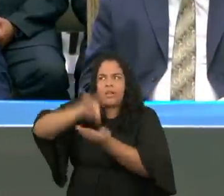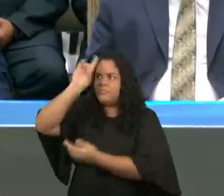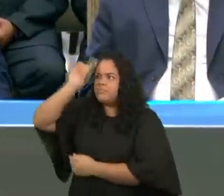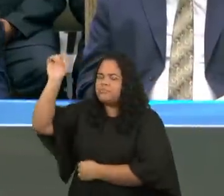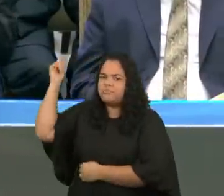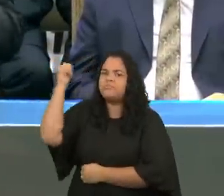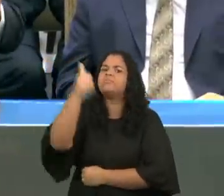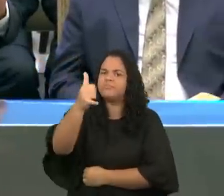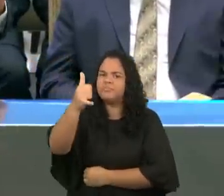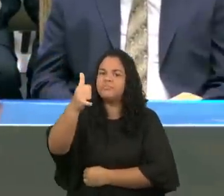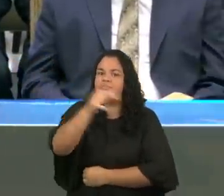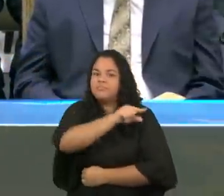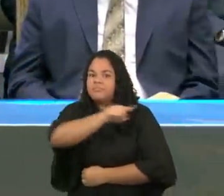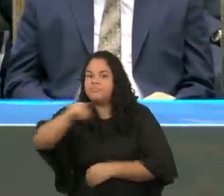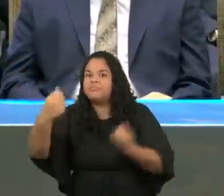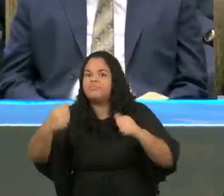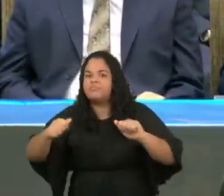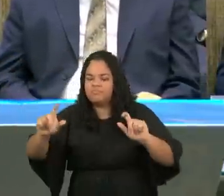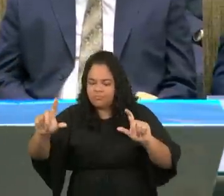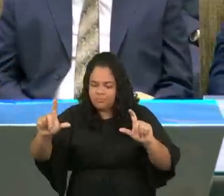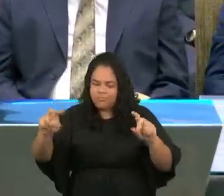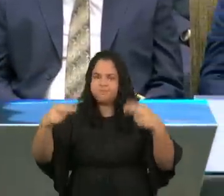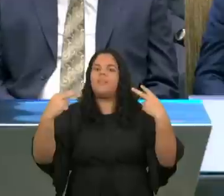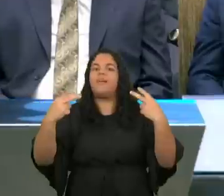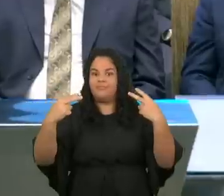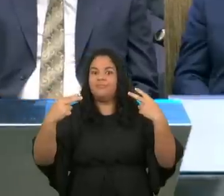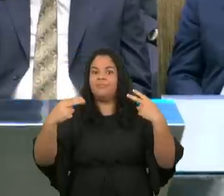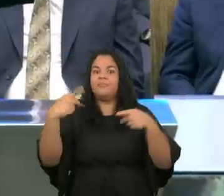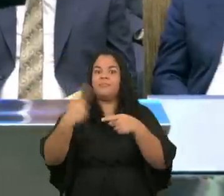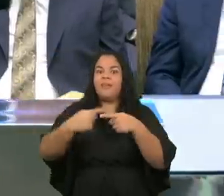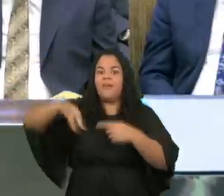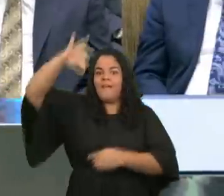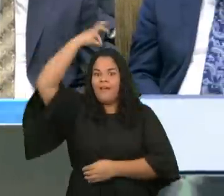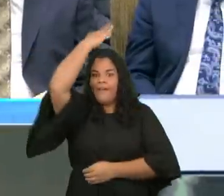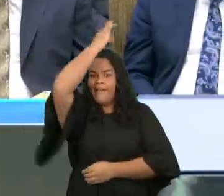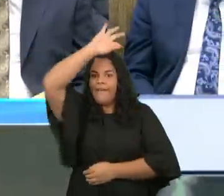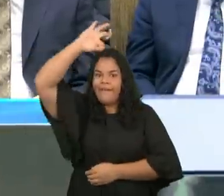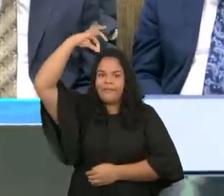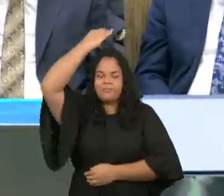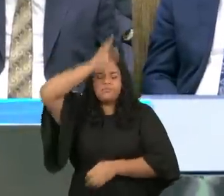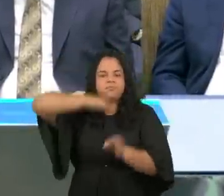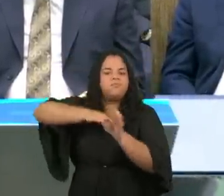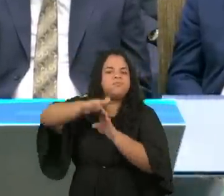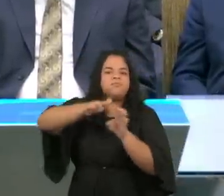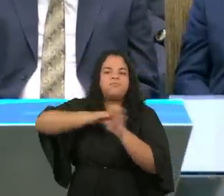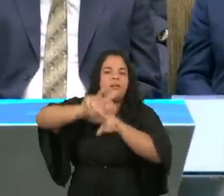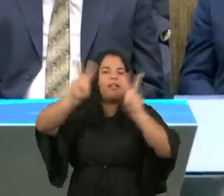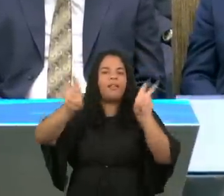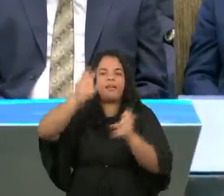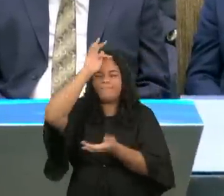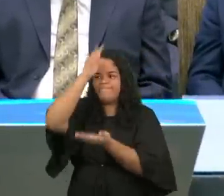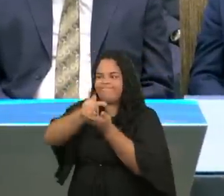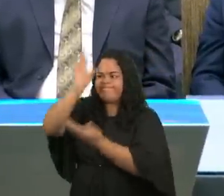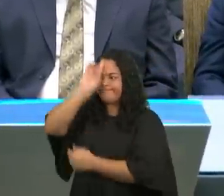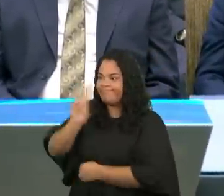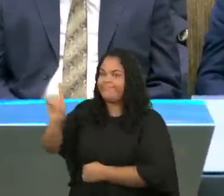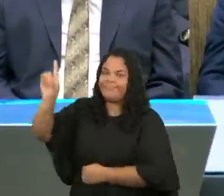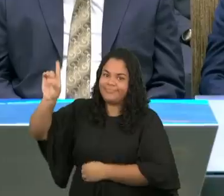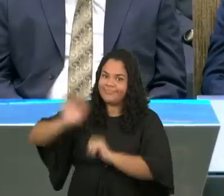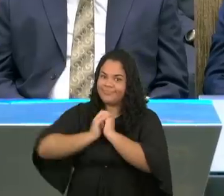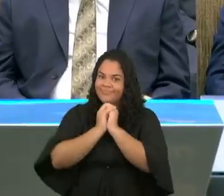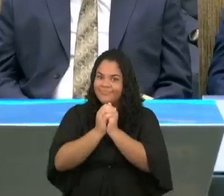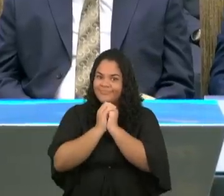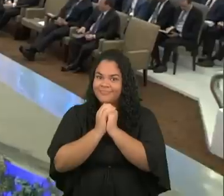E quem tem ouvidos, ouça o que o Espírito Santo quer falar conosco a respeito da nossa fé em Deus. Quem entende isso,